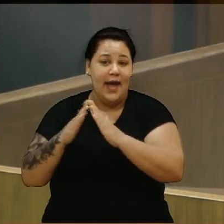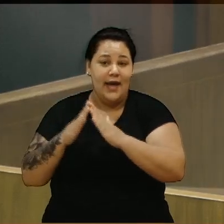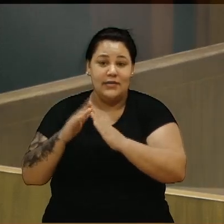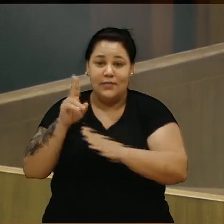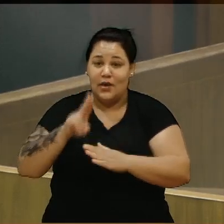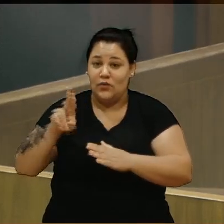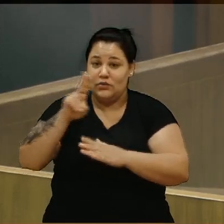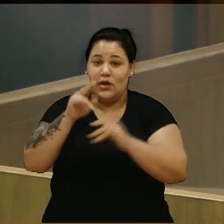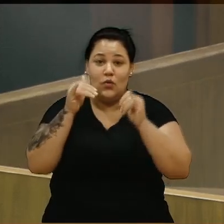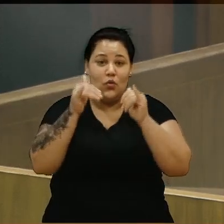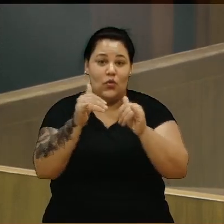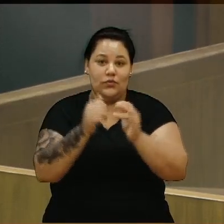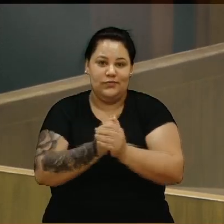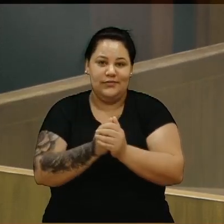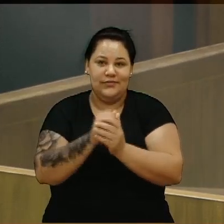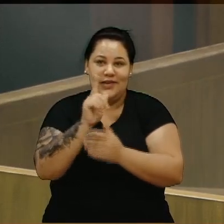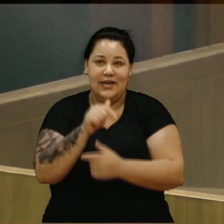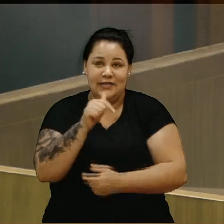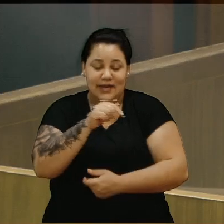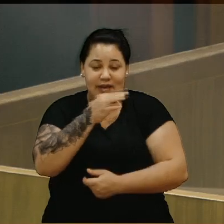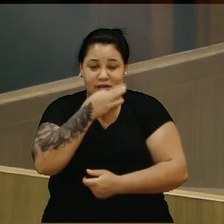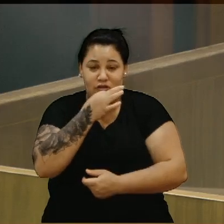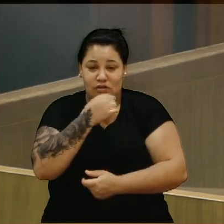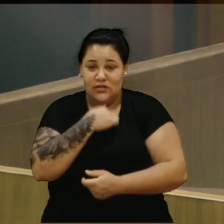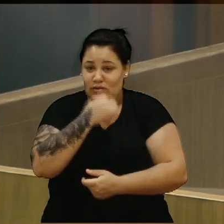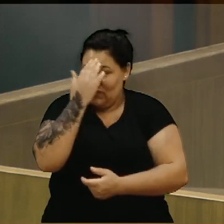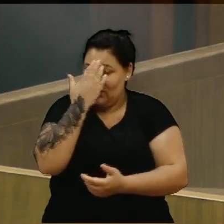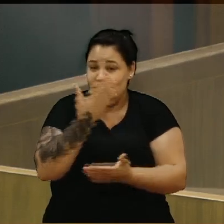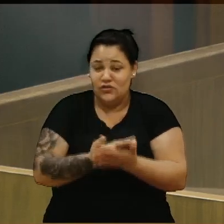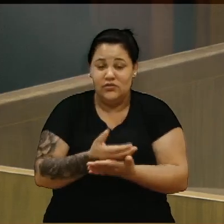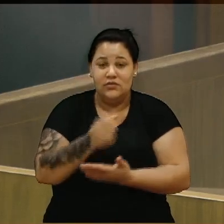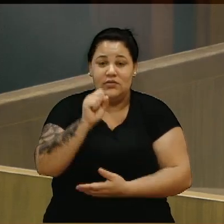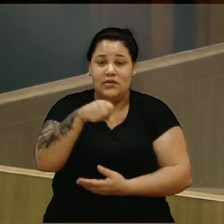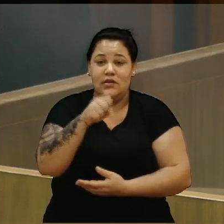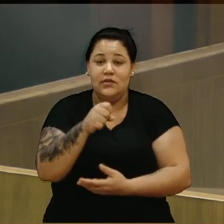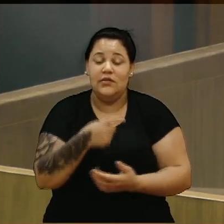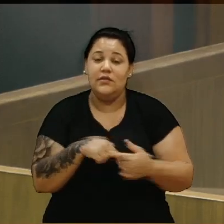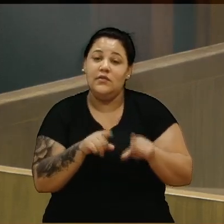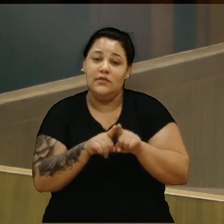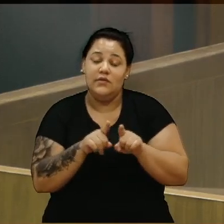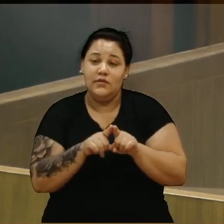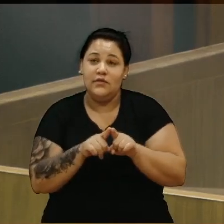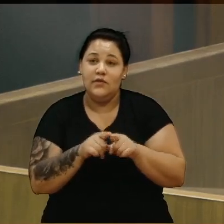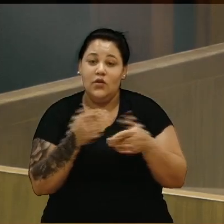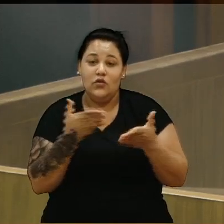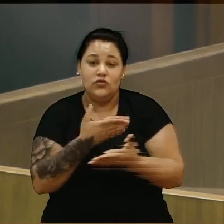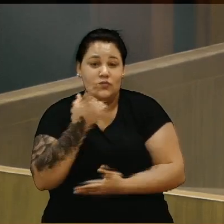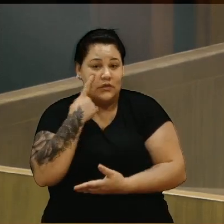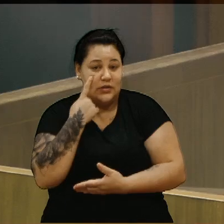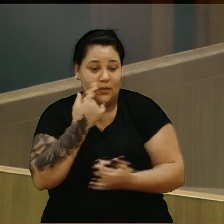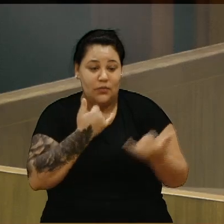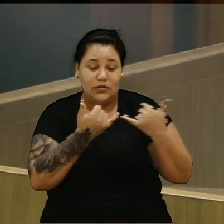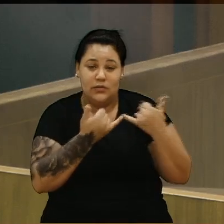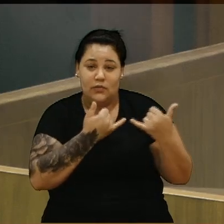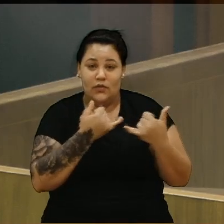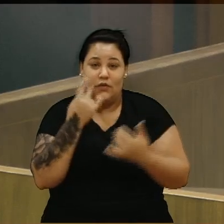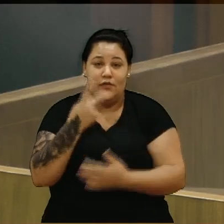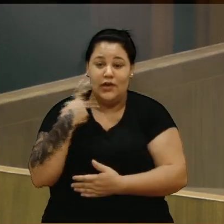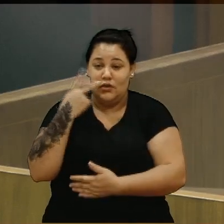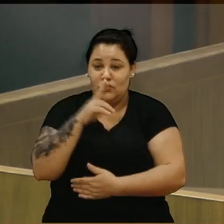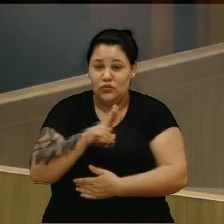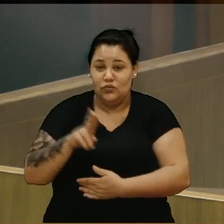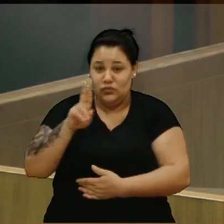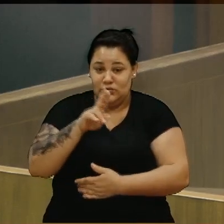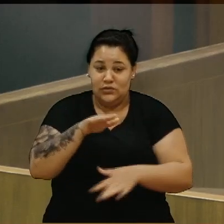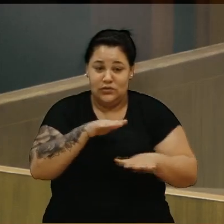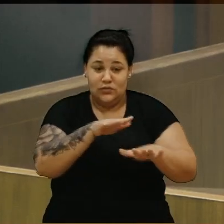ônibus. E essa é a Caxias que eu acredito que nós precisamos ter. Hoje, pensar, por exemplo, que um vereador vai utilizar o transporte